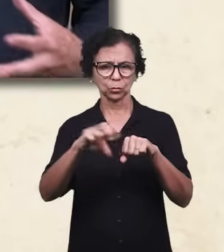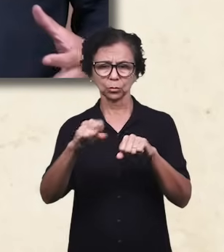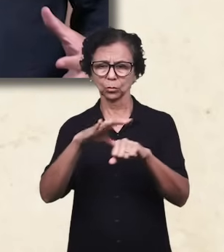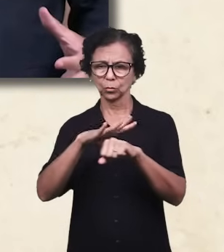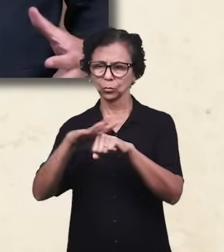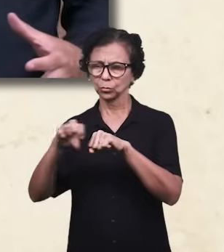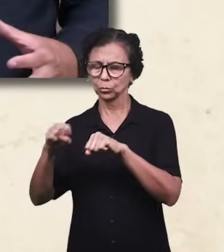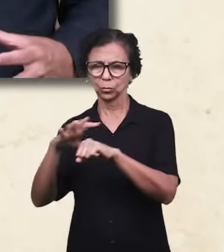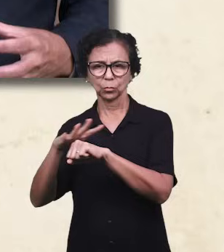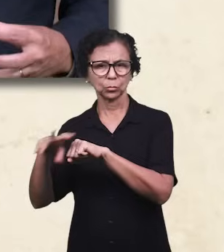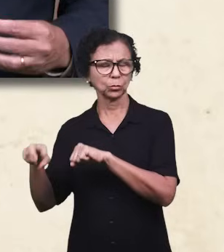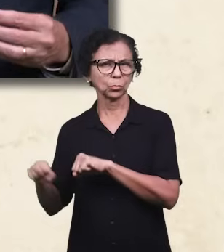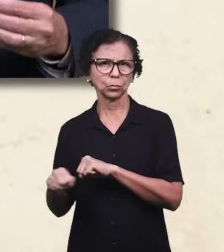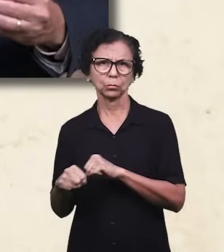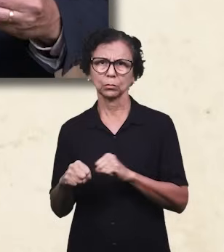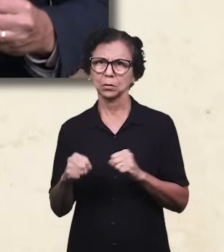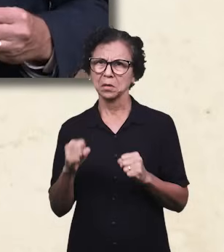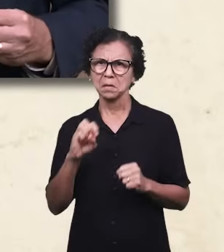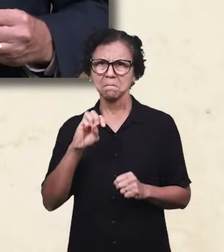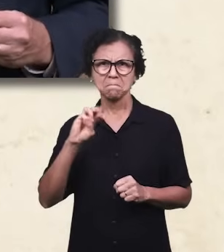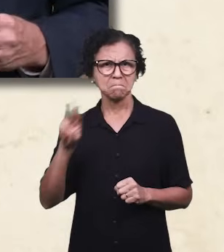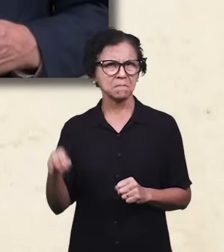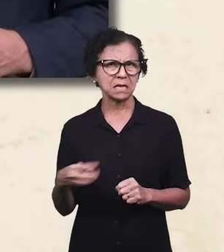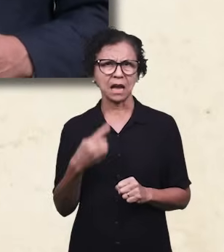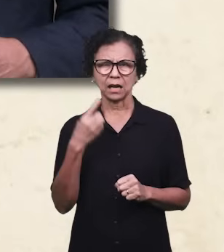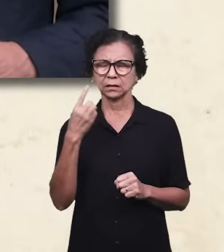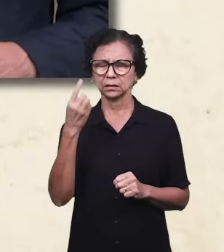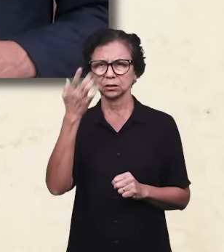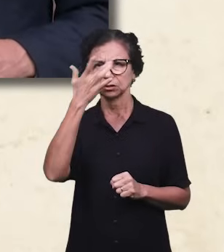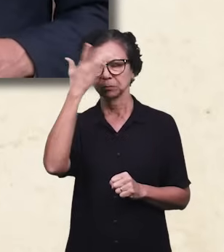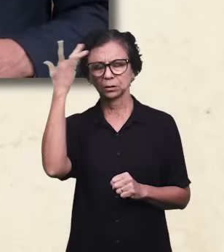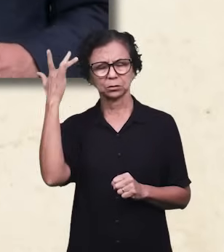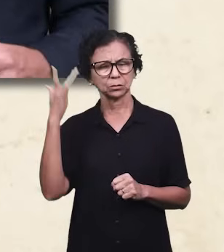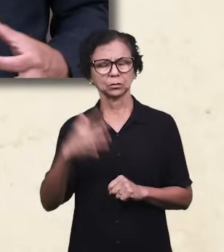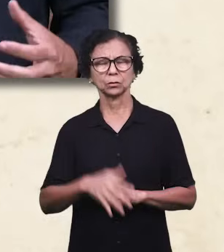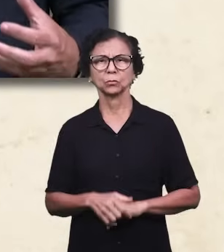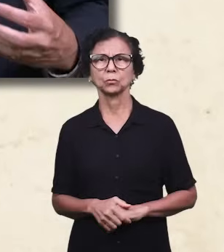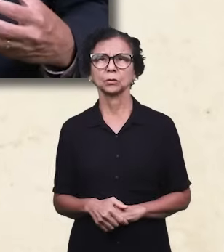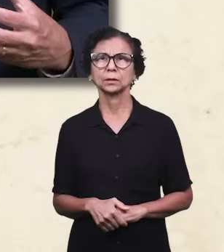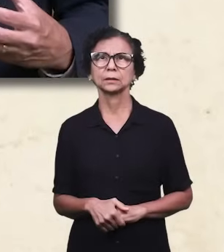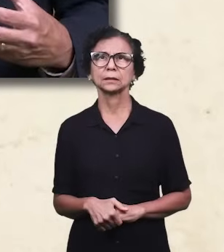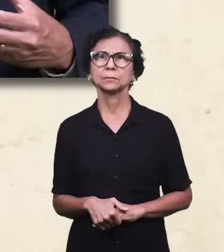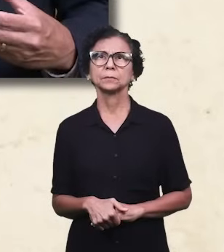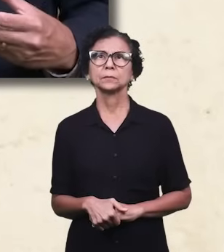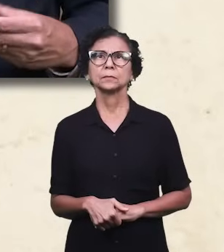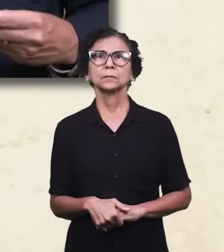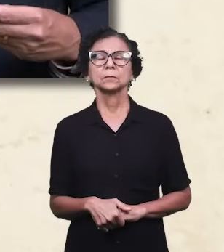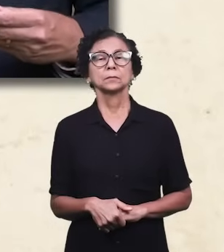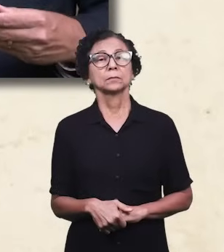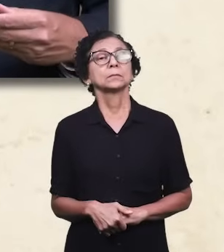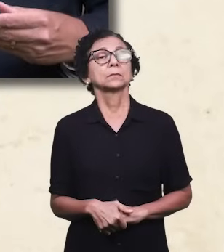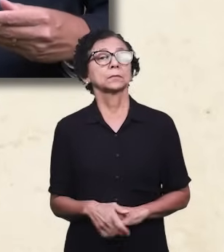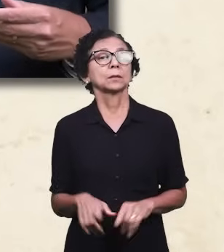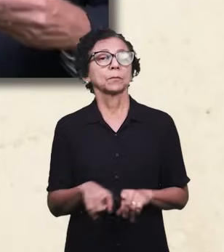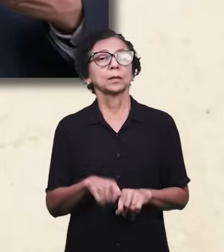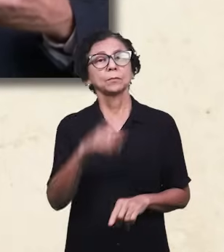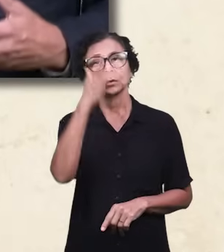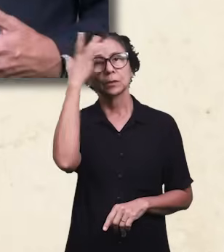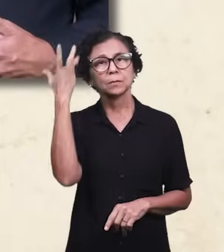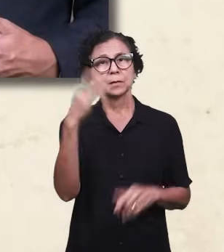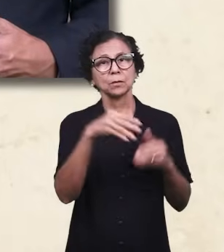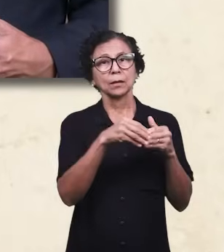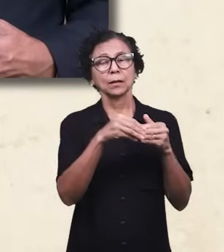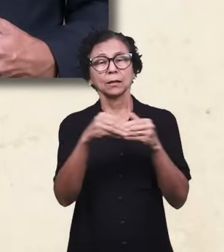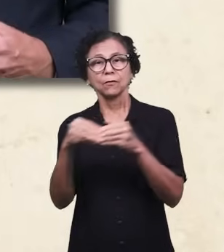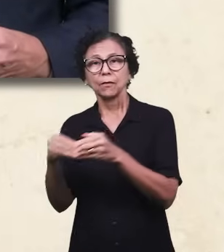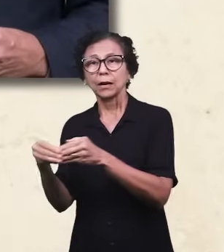de enfermos, mas em alguns momentos trouxeram ao Senhor enfermos e pediam que Ele curasse